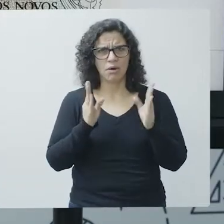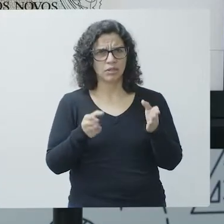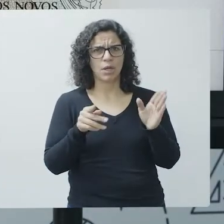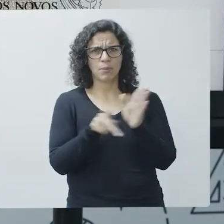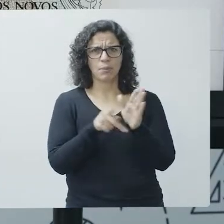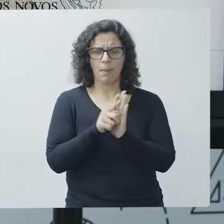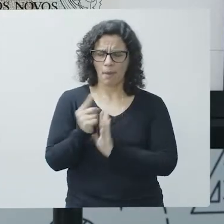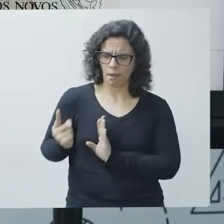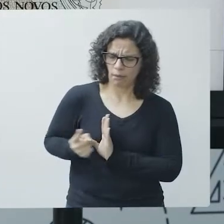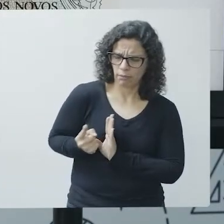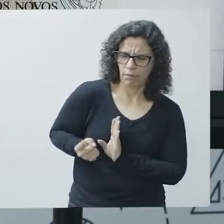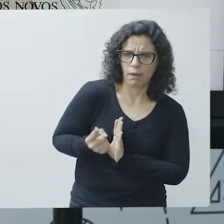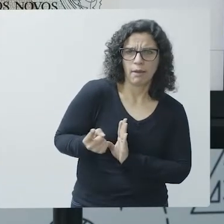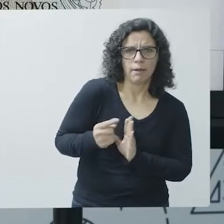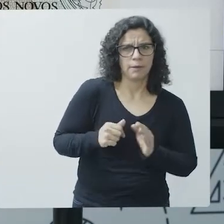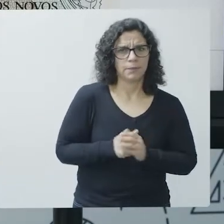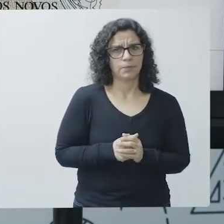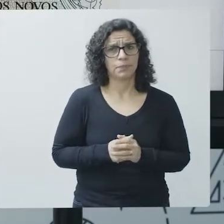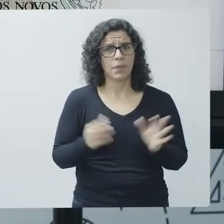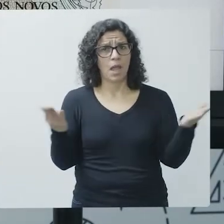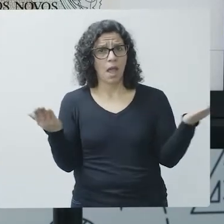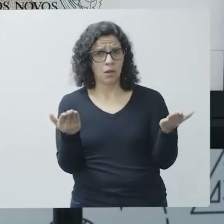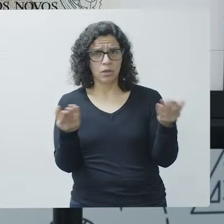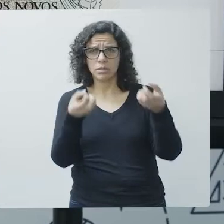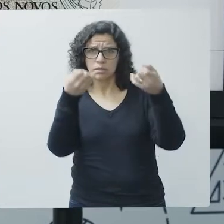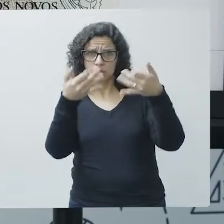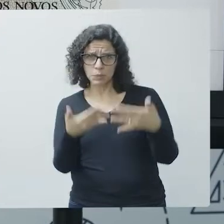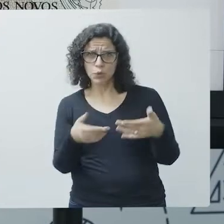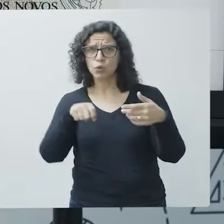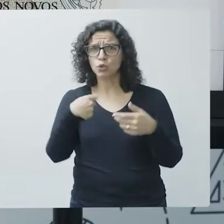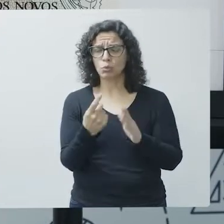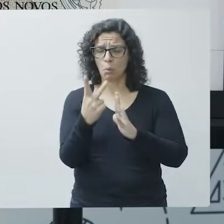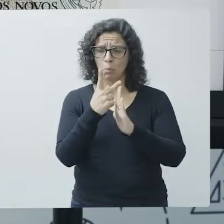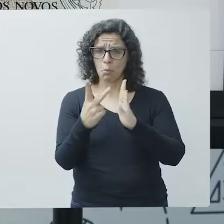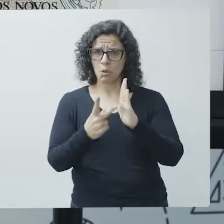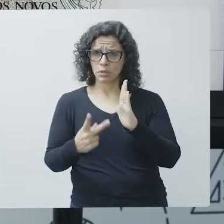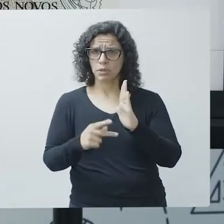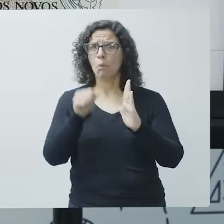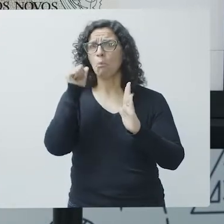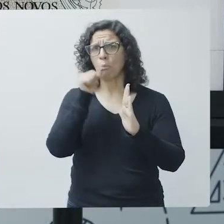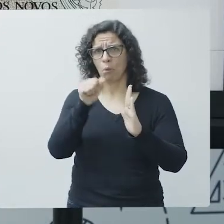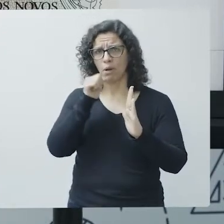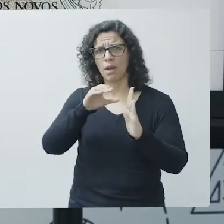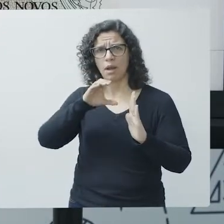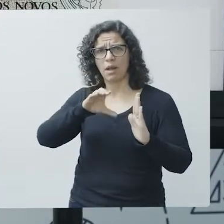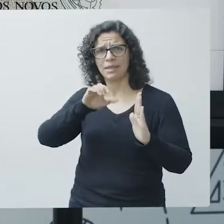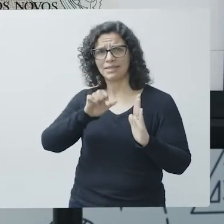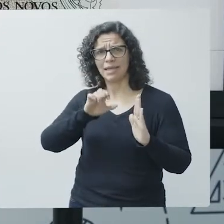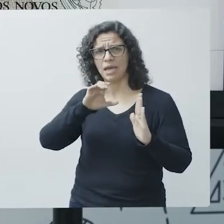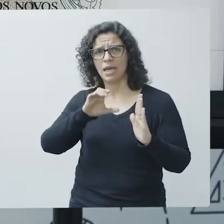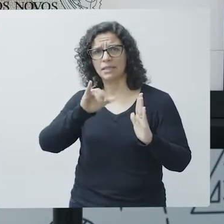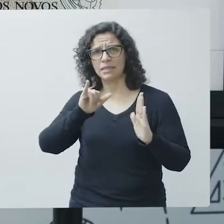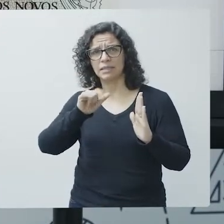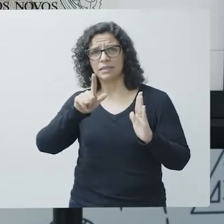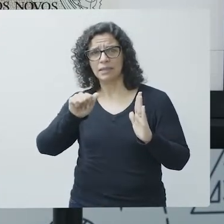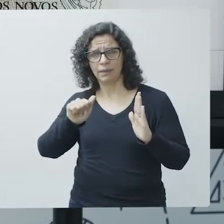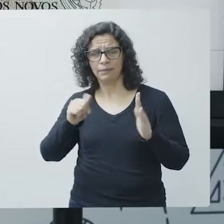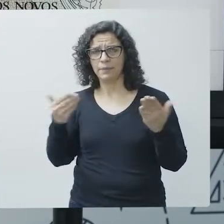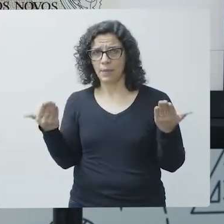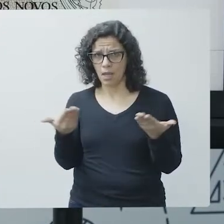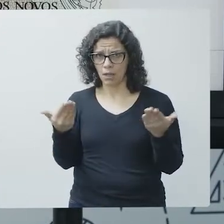lá da eternidade. Depois você falou dessa nossa poetisa de hoje, dessa nossa autora de hoje, chamada